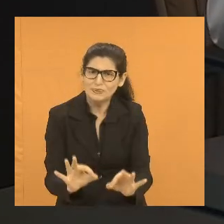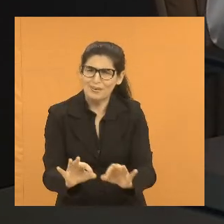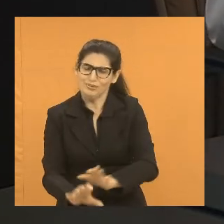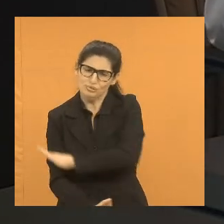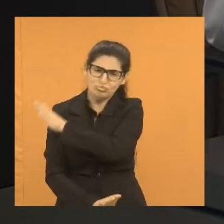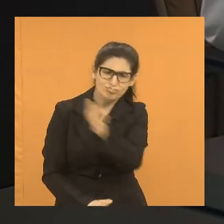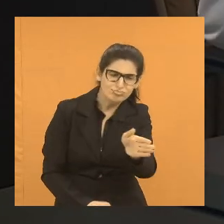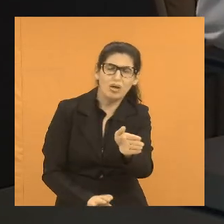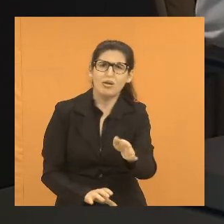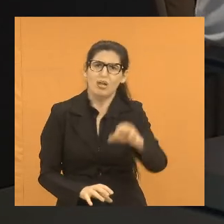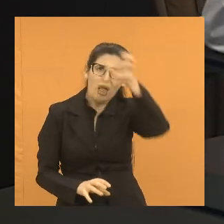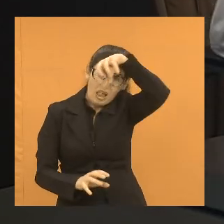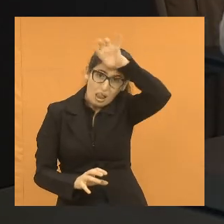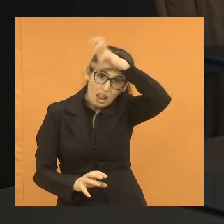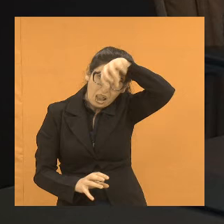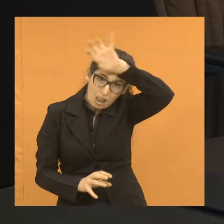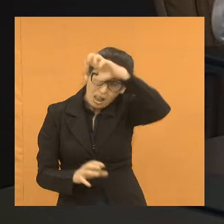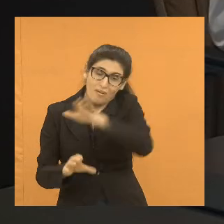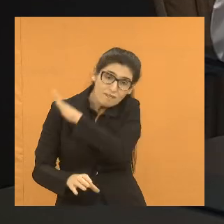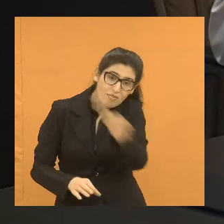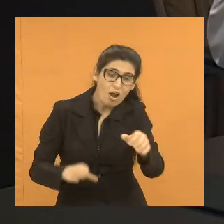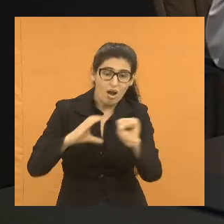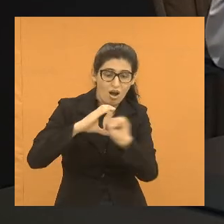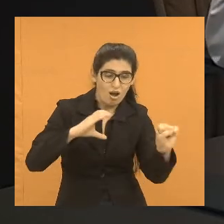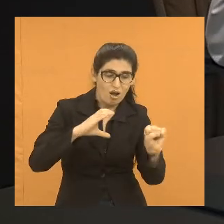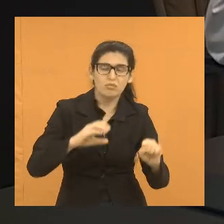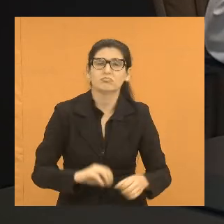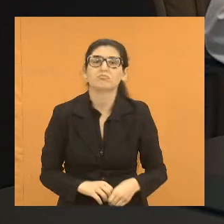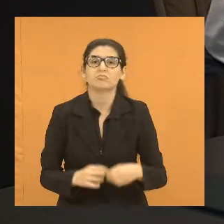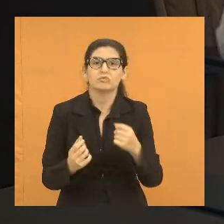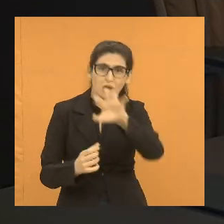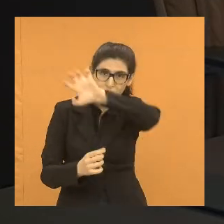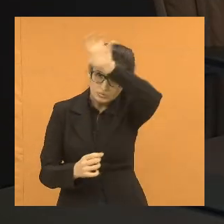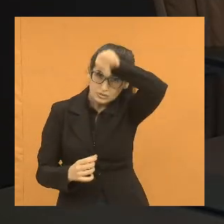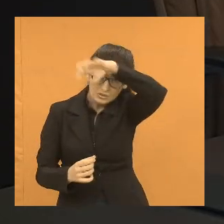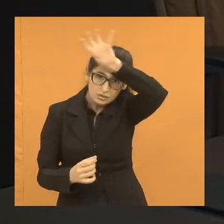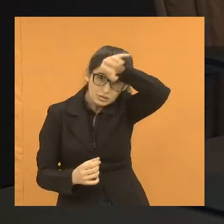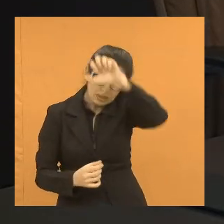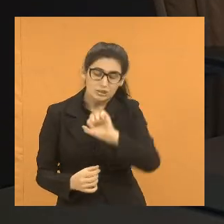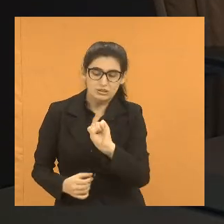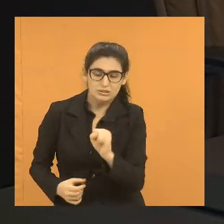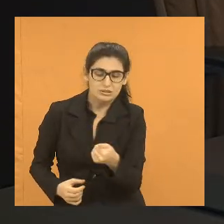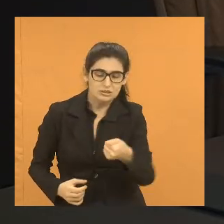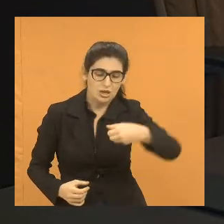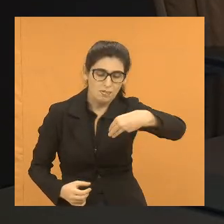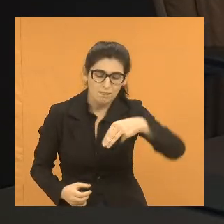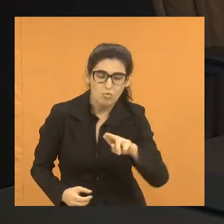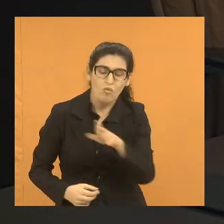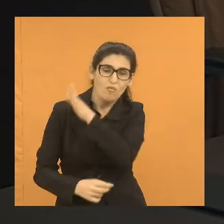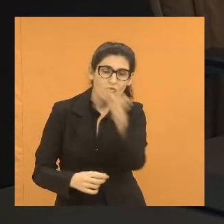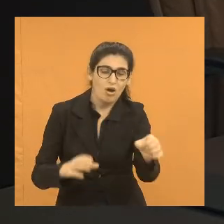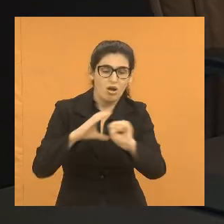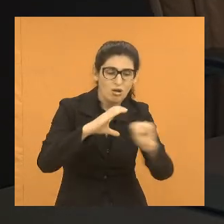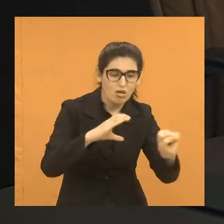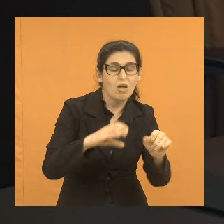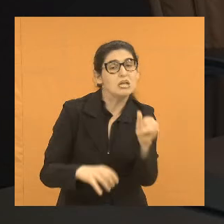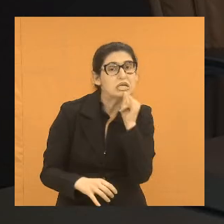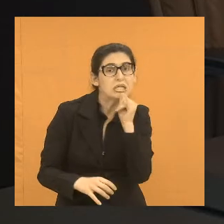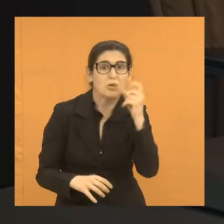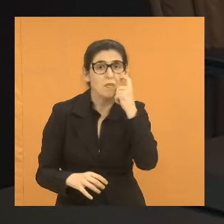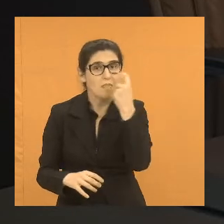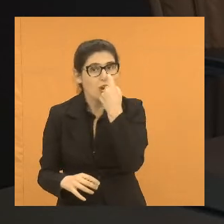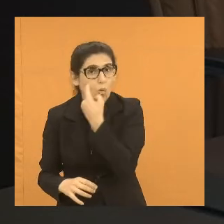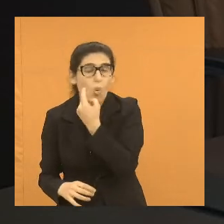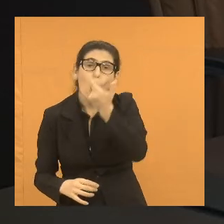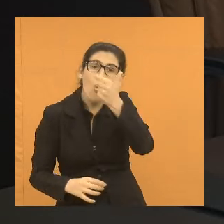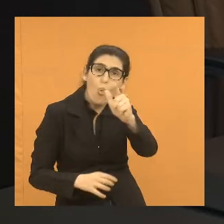igual o SAMU. Por exemplo, o SAMU só vem para a Santa Casa. Então, quando acontecer isso no Parque Meia Lua ou outros bairros da cidade, no